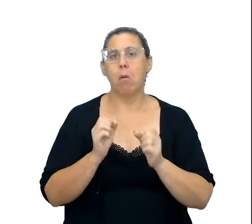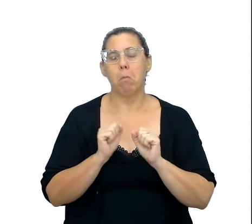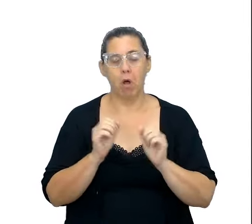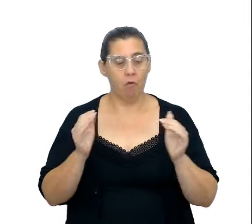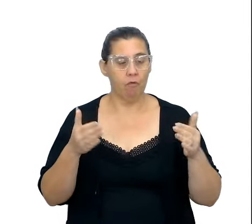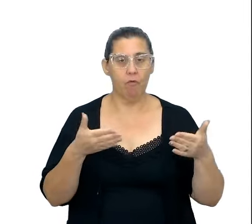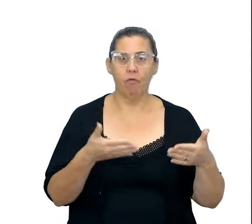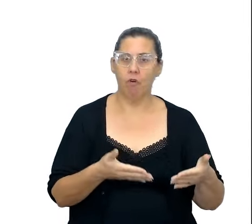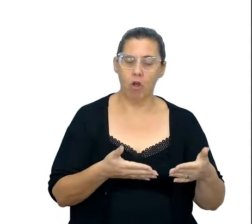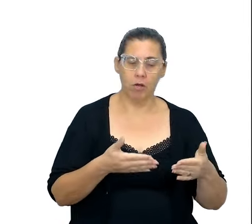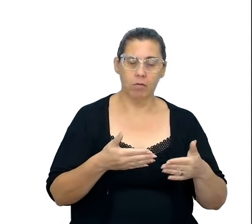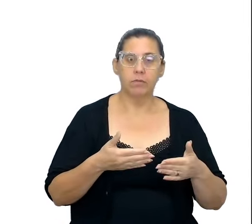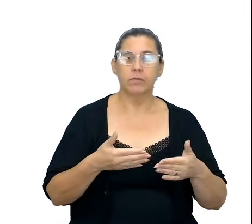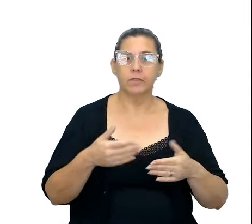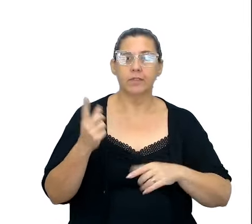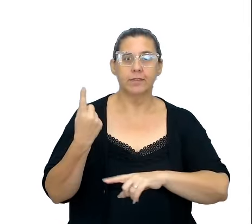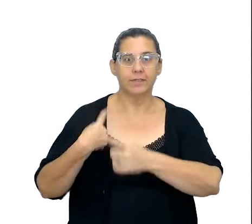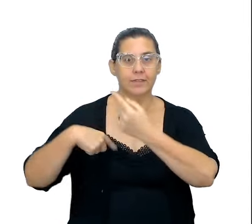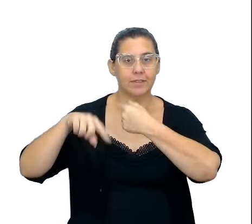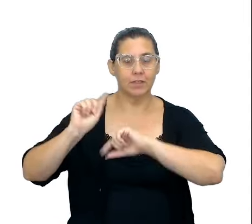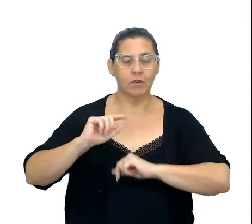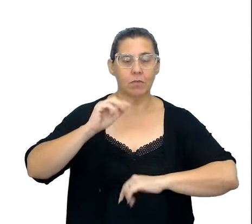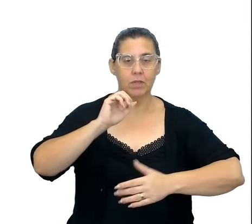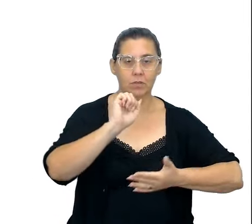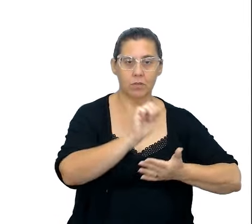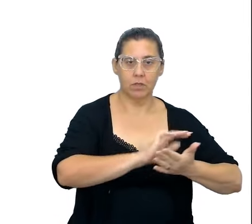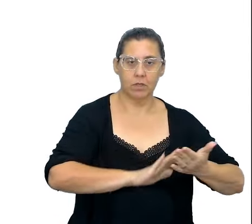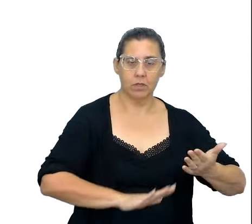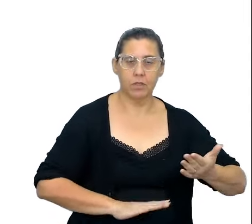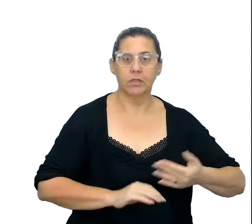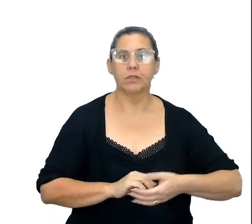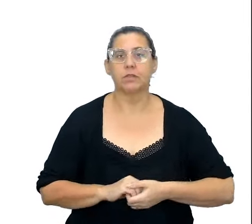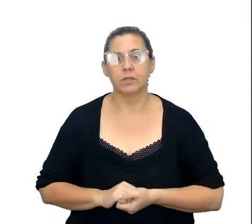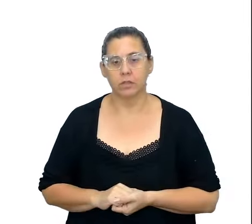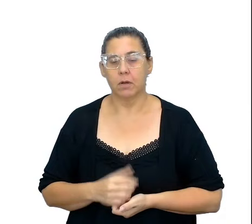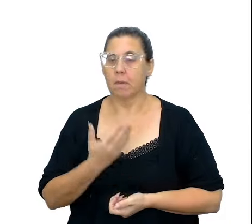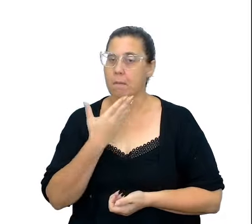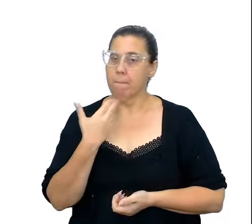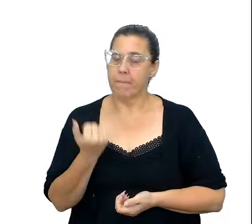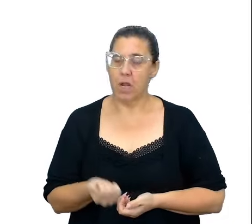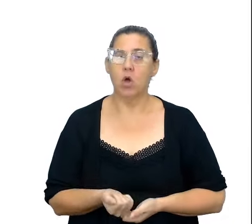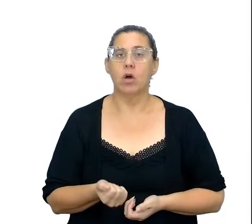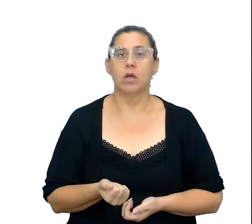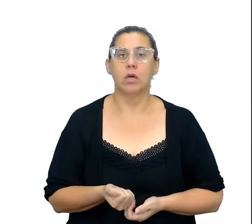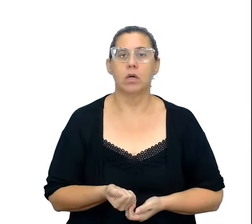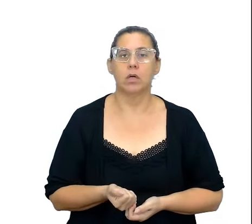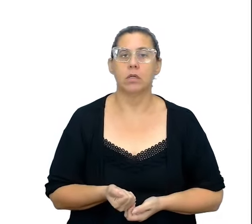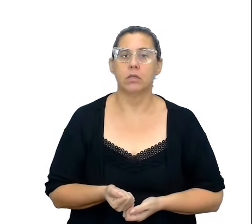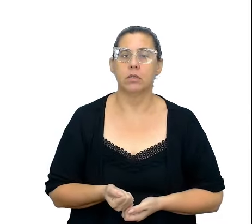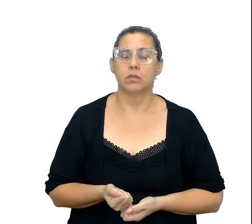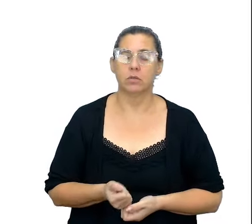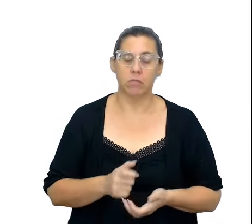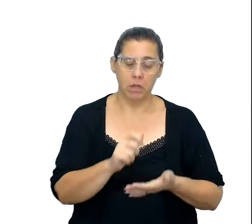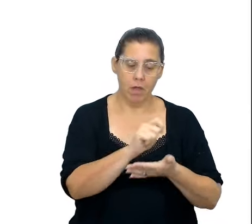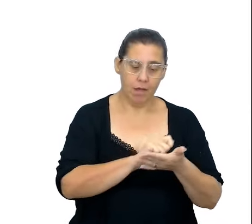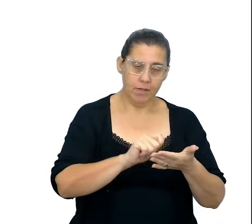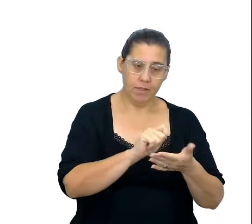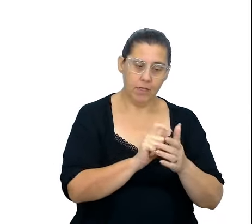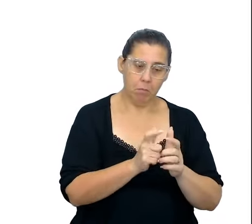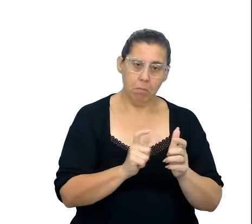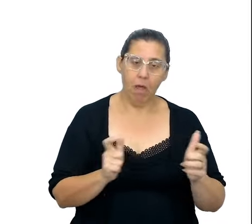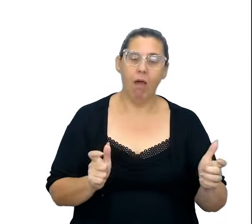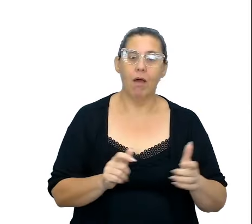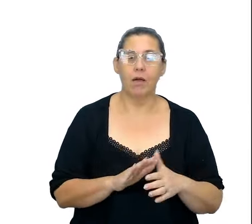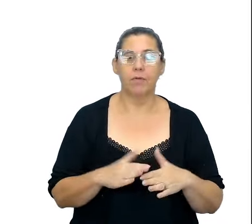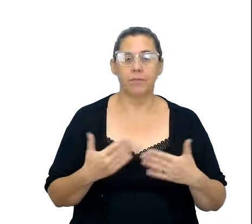focar, então, no desenvolvimento dessas atividades, né? Melhorando, ampliando a questão da escrita dos nossos estudantes, tá? Então,